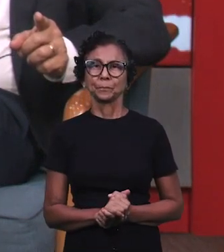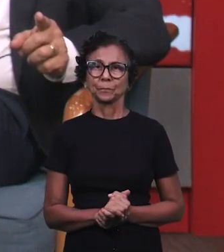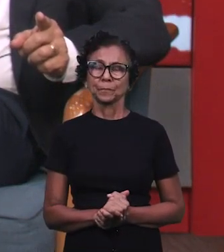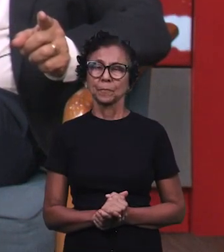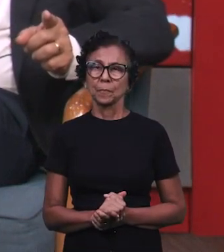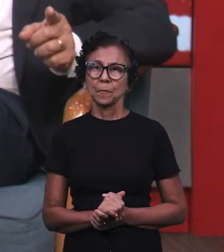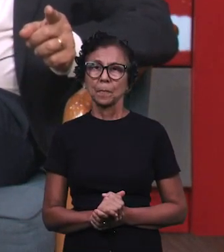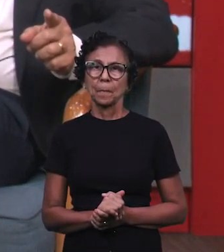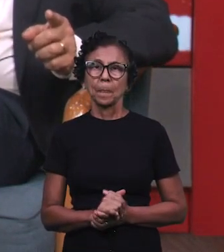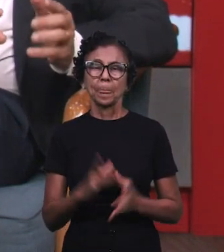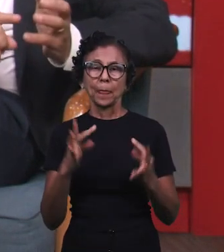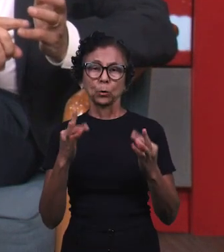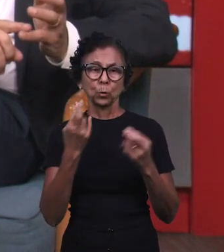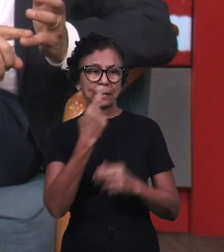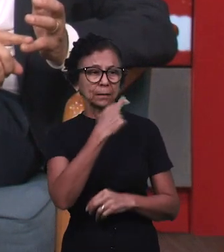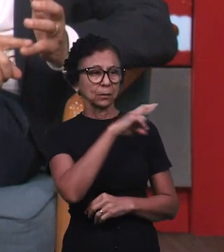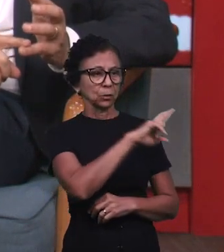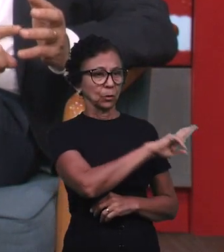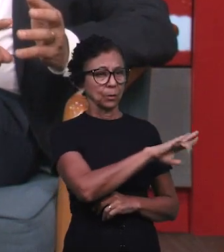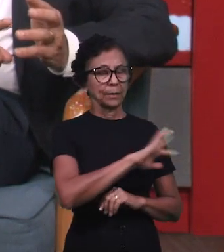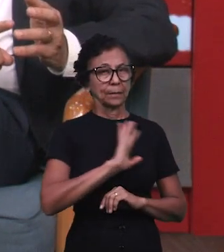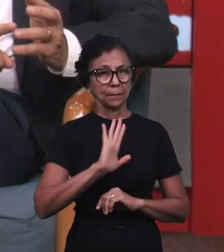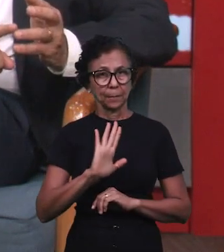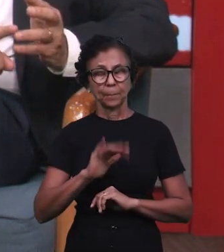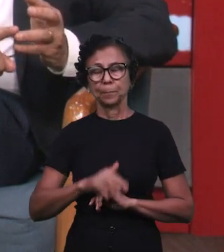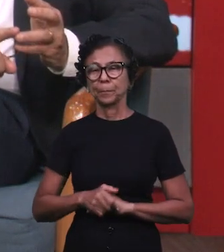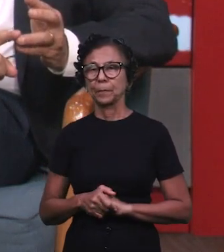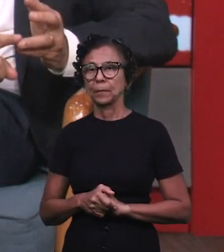tempo. Quais são elas? Éfeso,